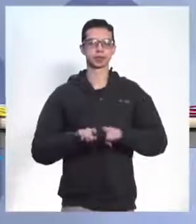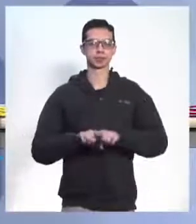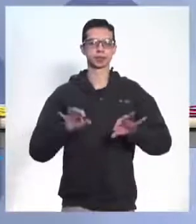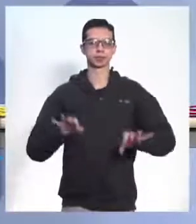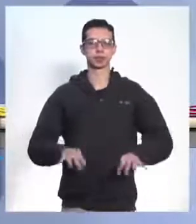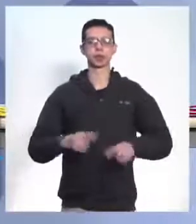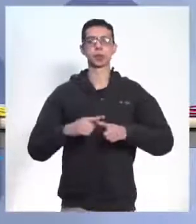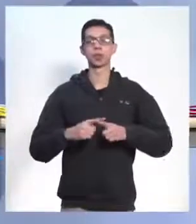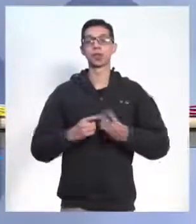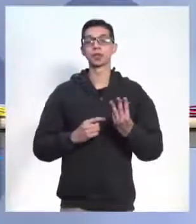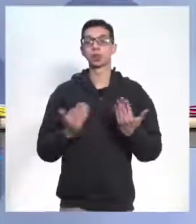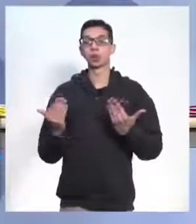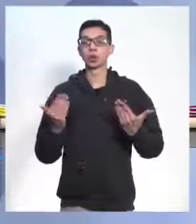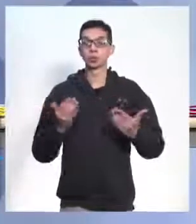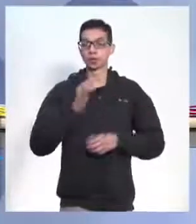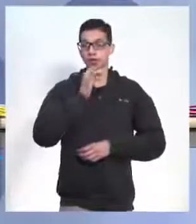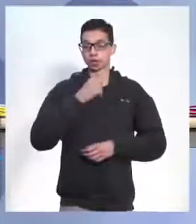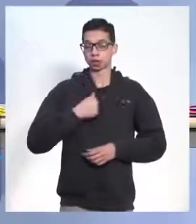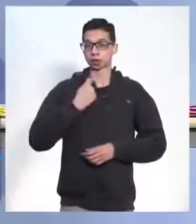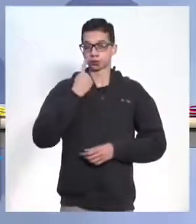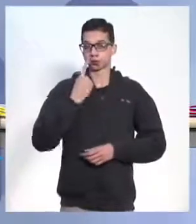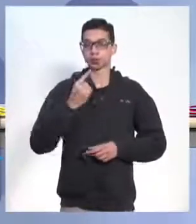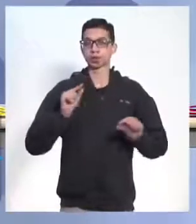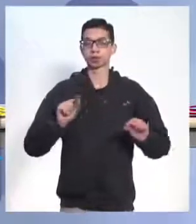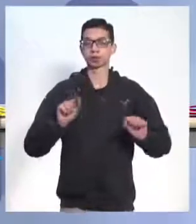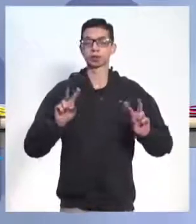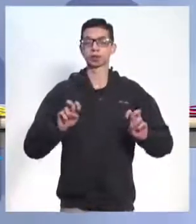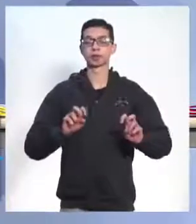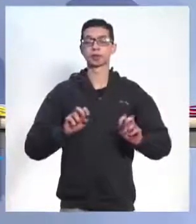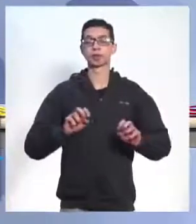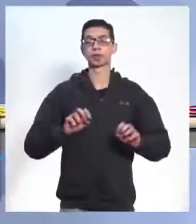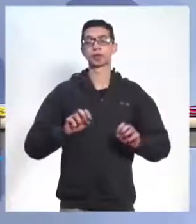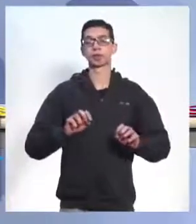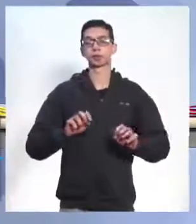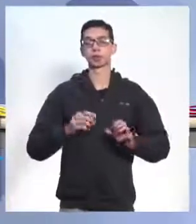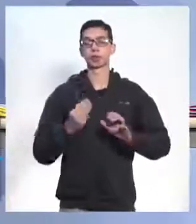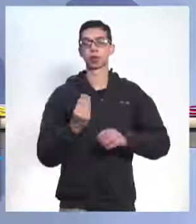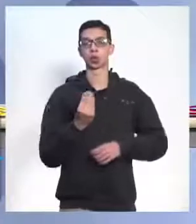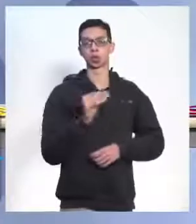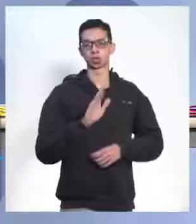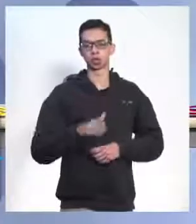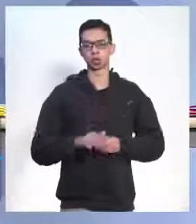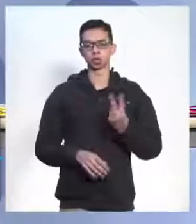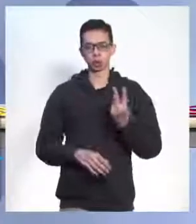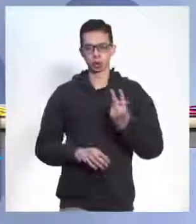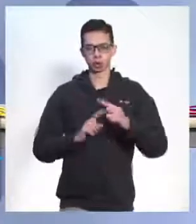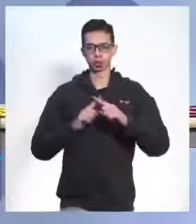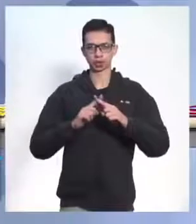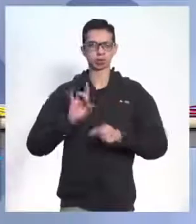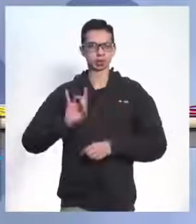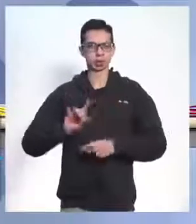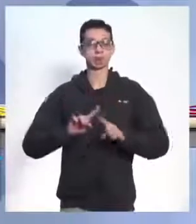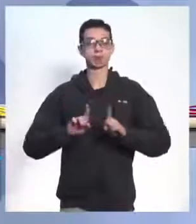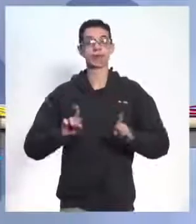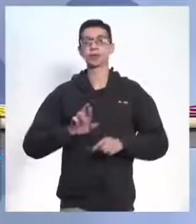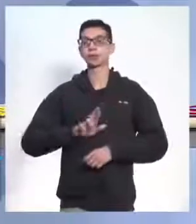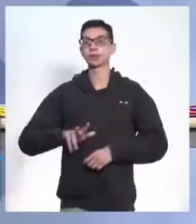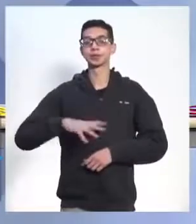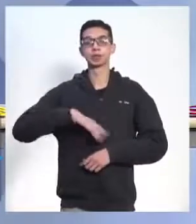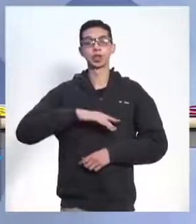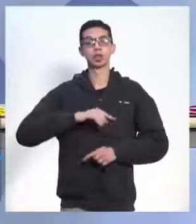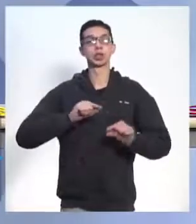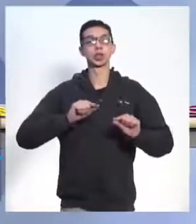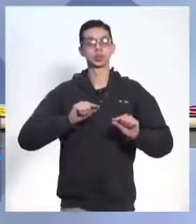eu vi que teve uma galera que colocou os múltiplos de 2 e os múltiplos... Não, e a ideia era só procurar os 3 múltiplos